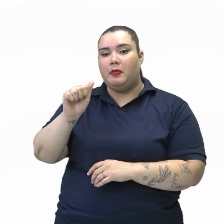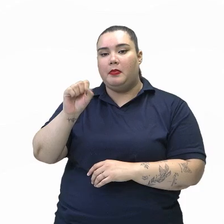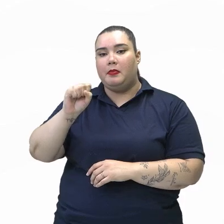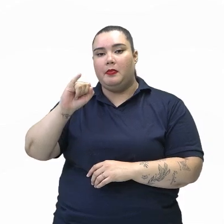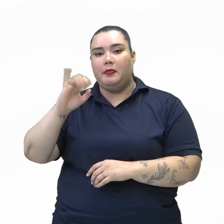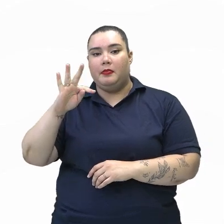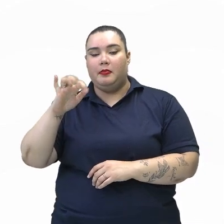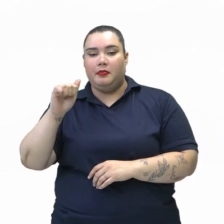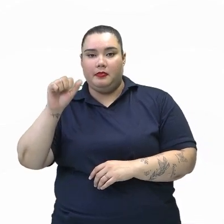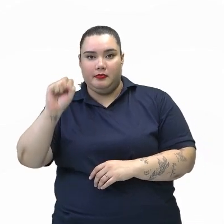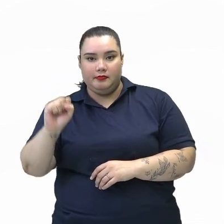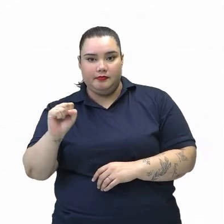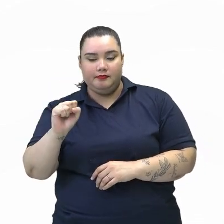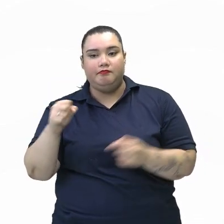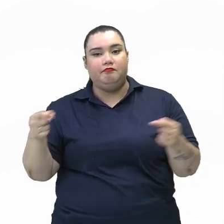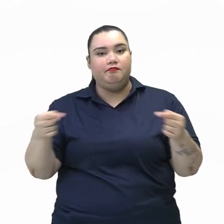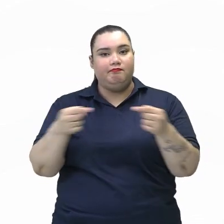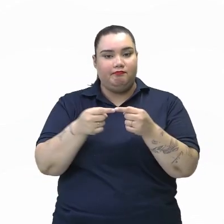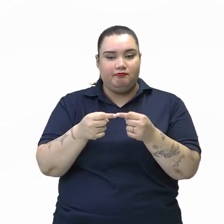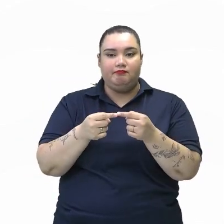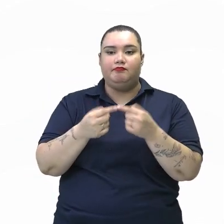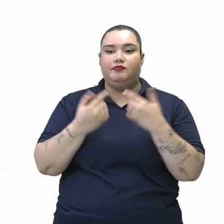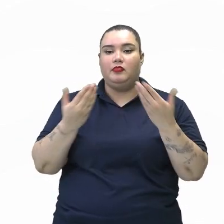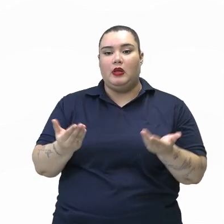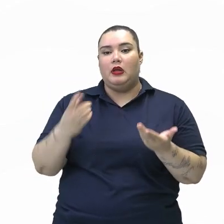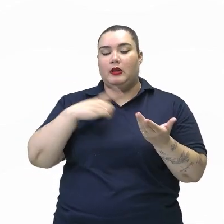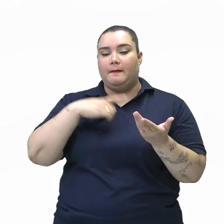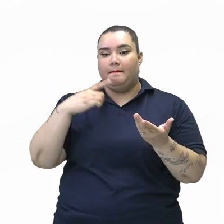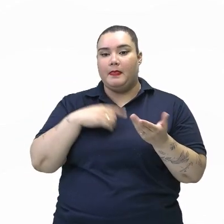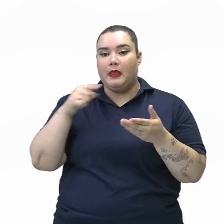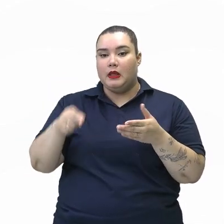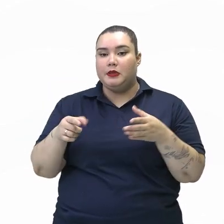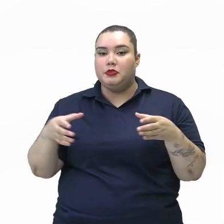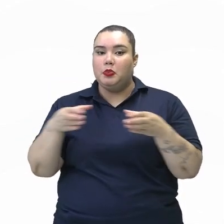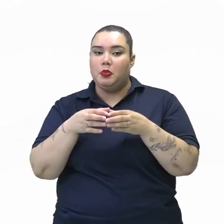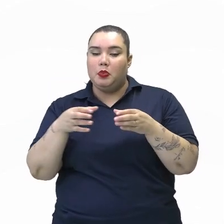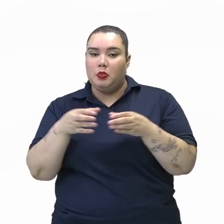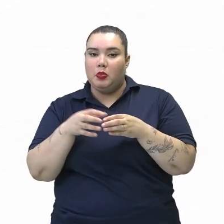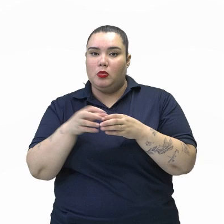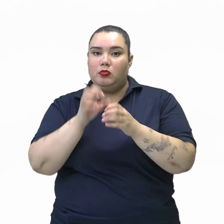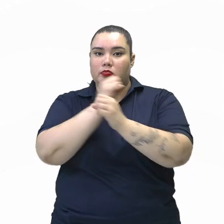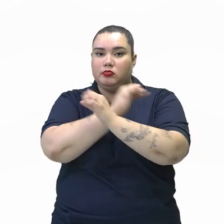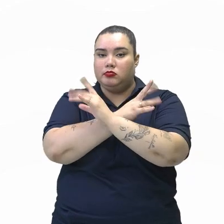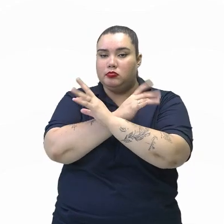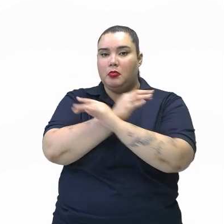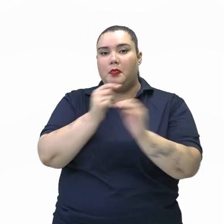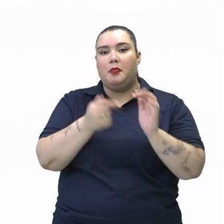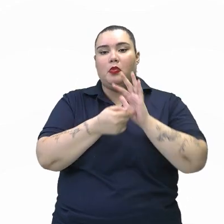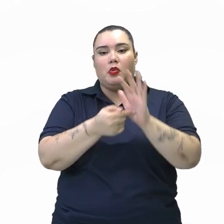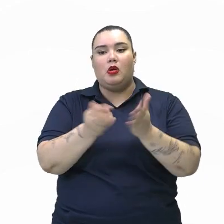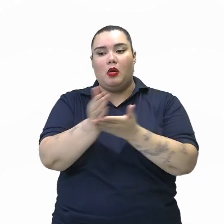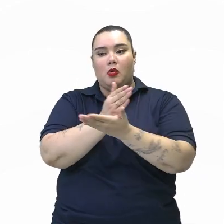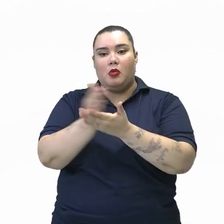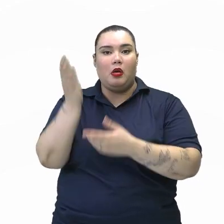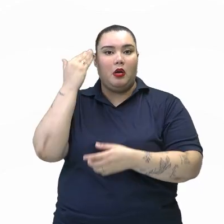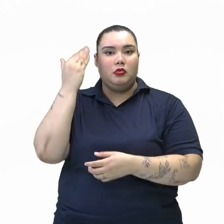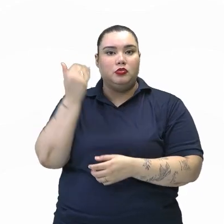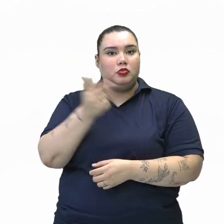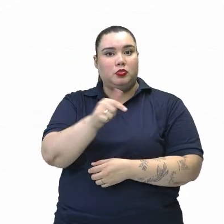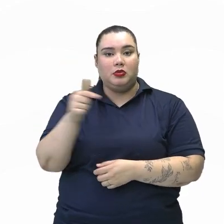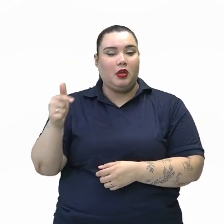parasitas. Né? Nós temos aí um reino que já está começando a aparecer indivíduos que antes não